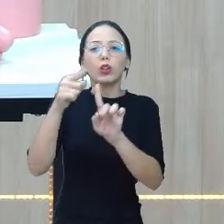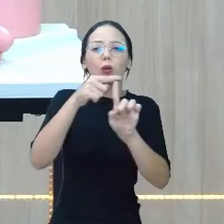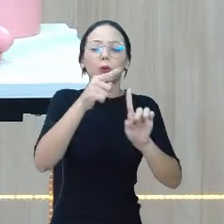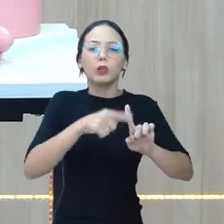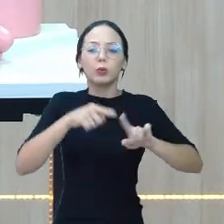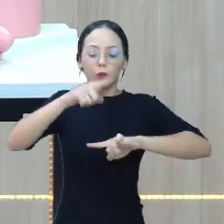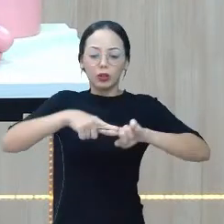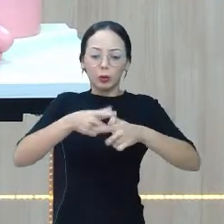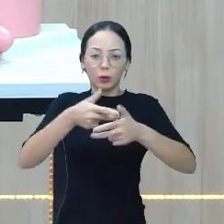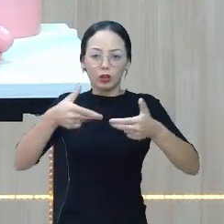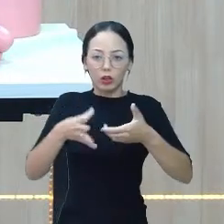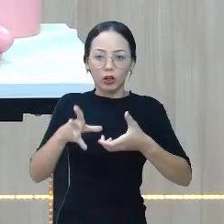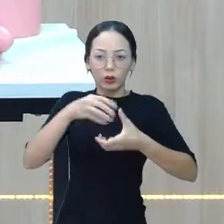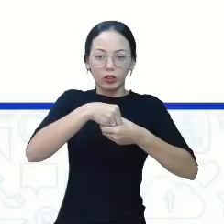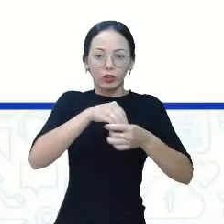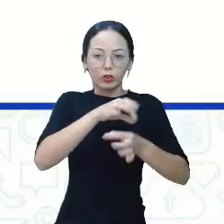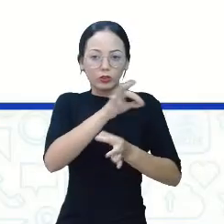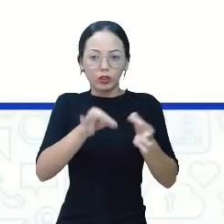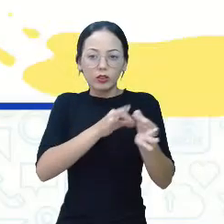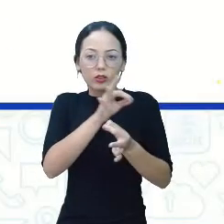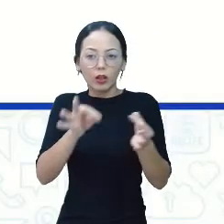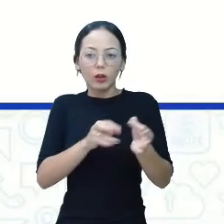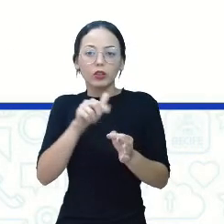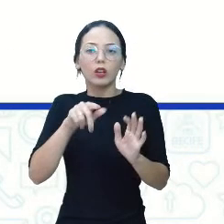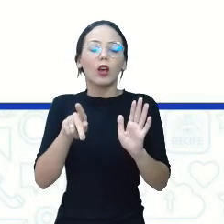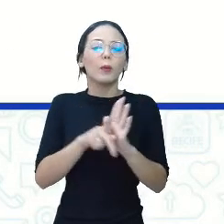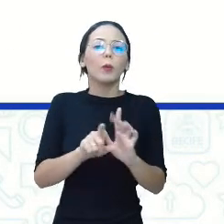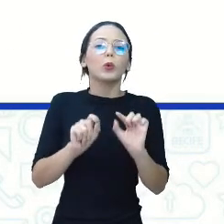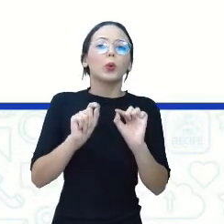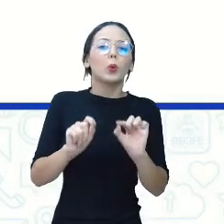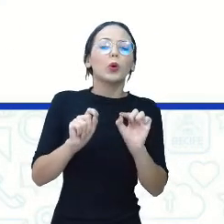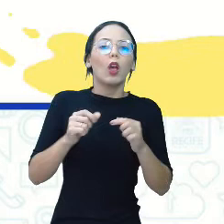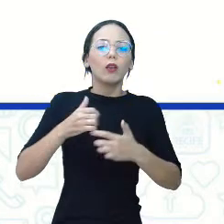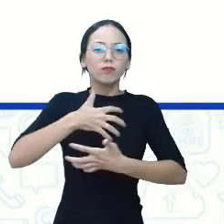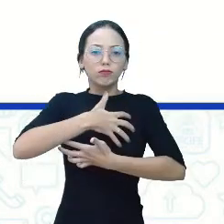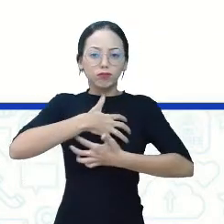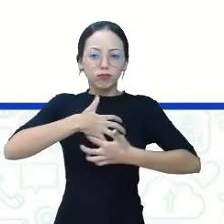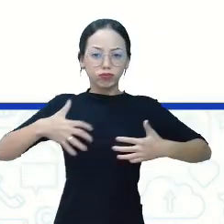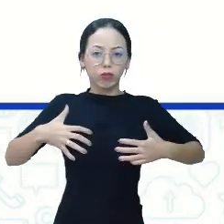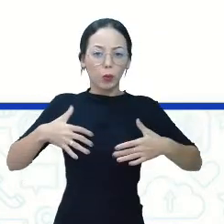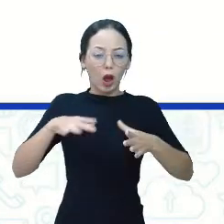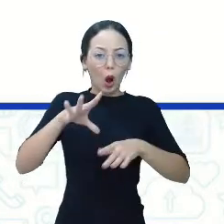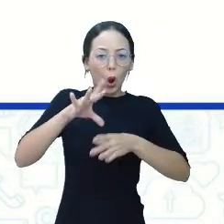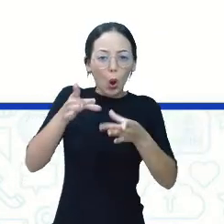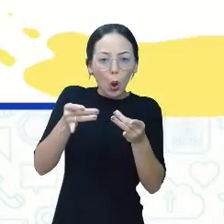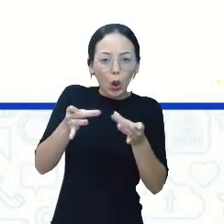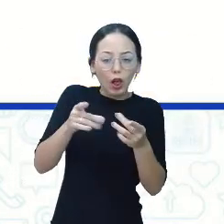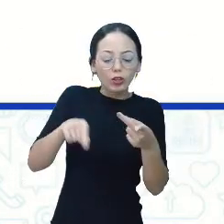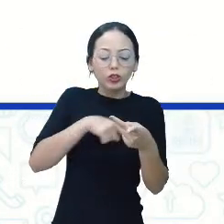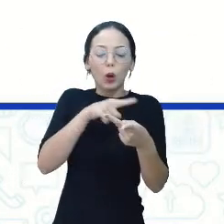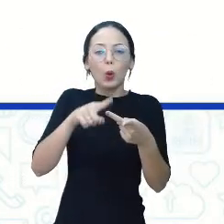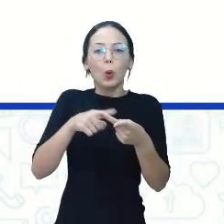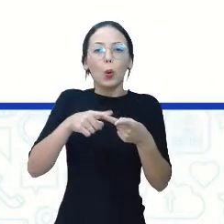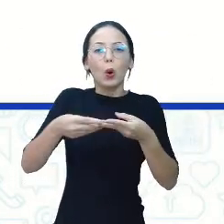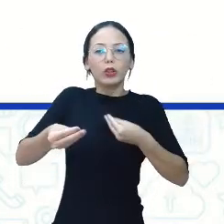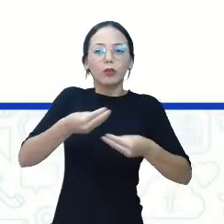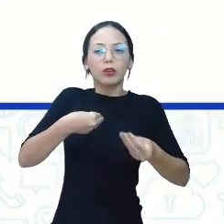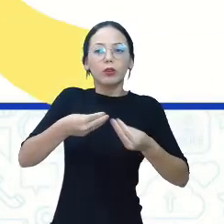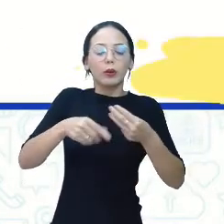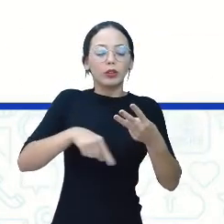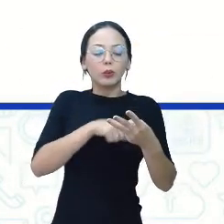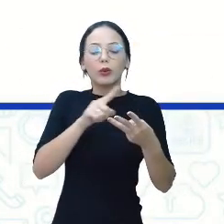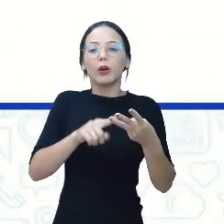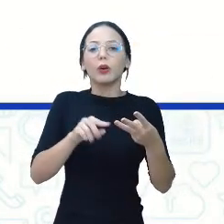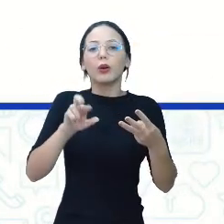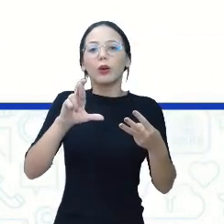substâncias intracelulares, que são chamados de fibras. As fibras colágenas, as fibras elásticas e as fibras